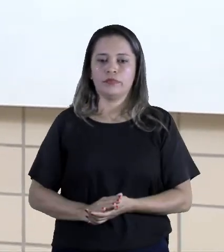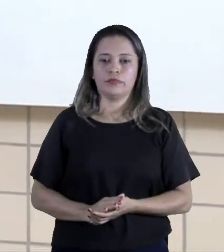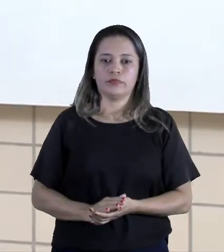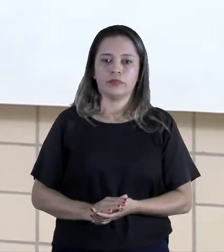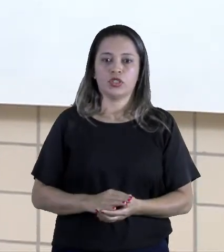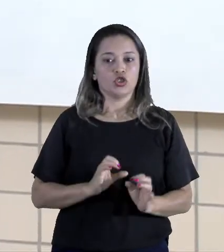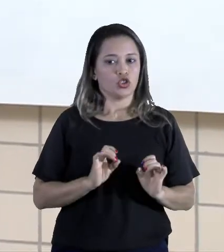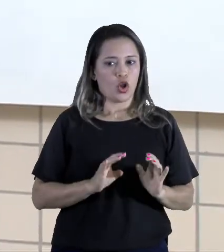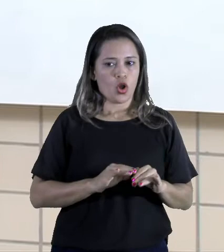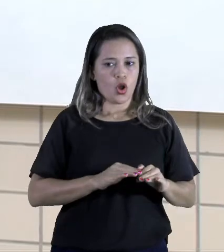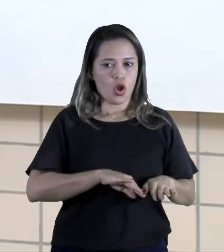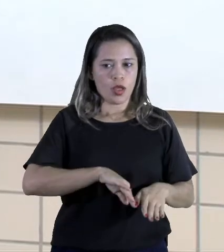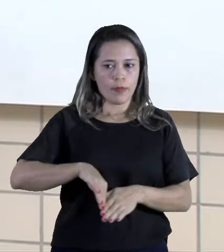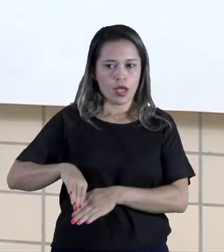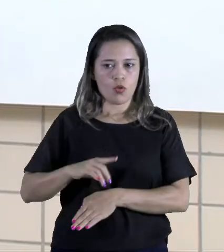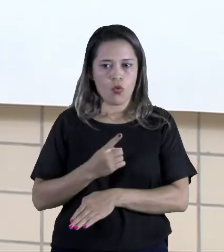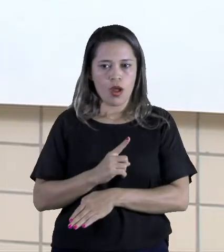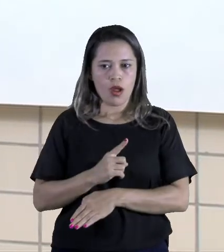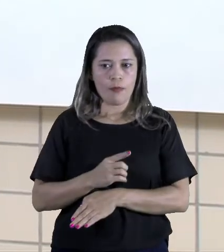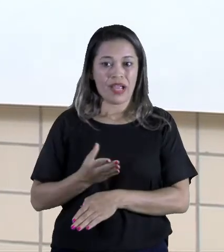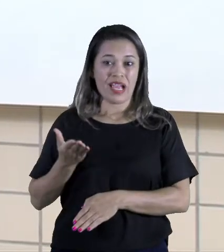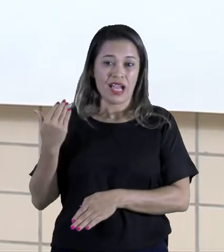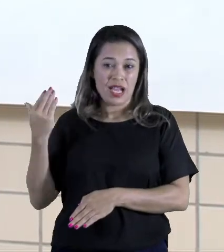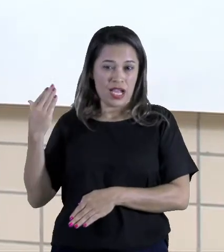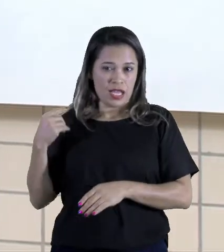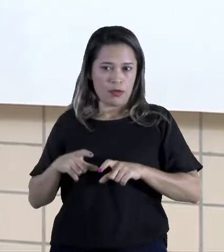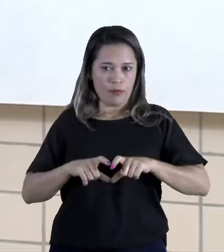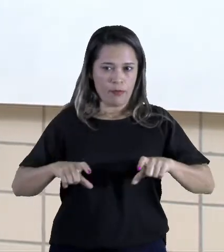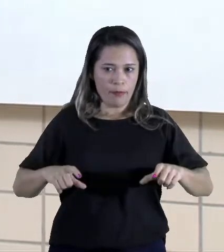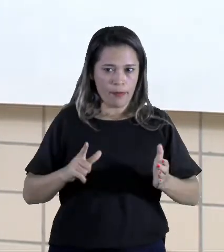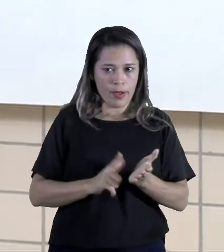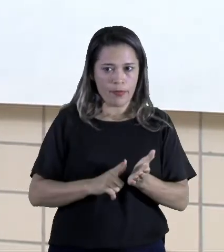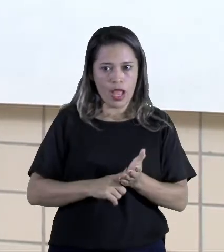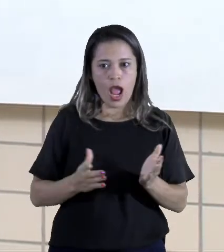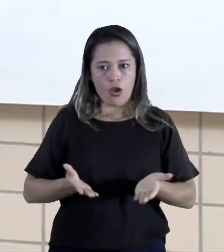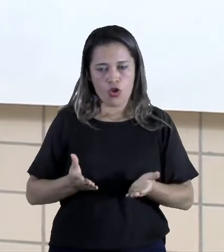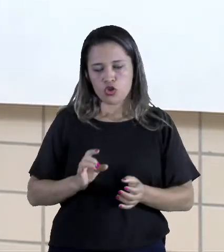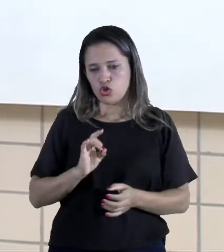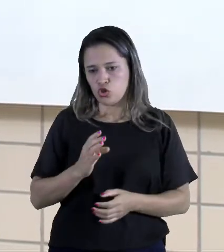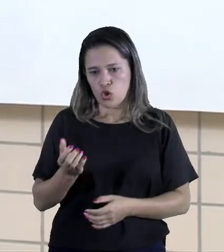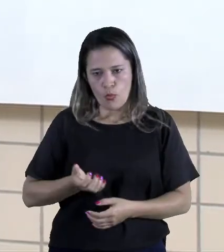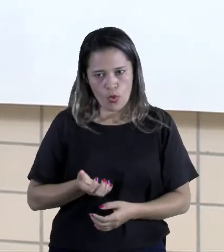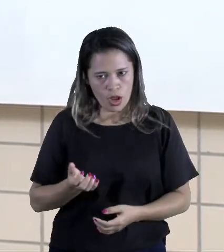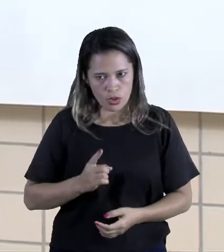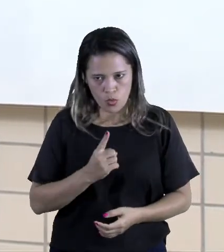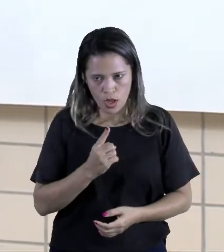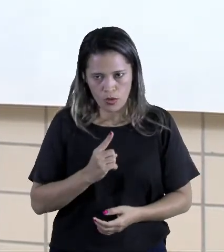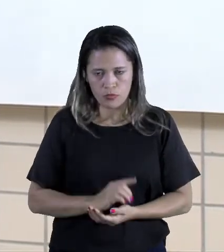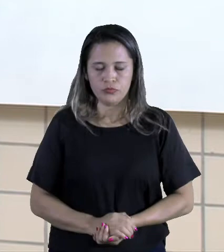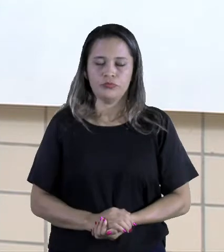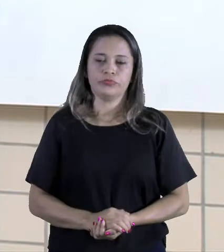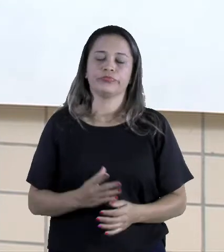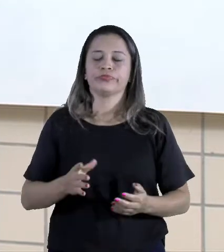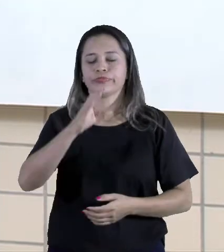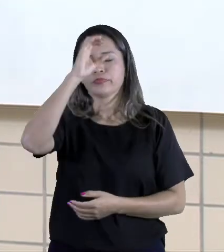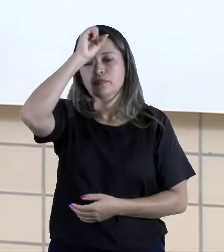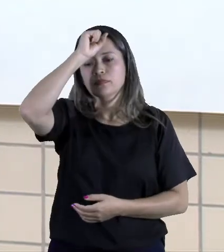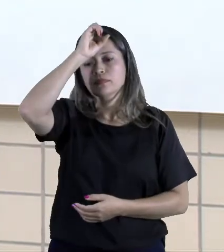de R$1, que antes era papel e depois ficou só a moeda. Vamos aprender agora